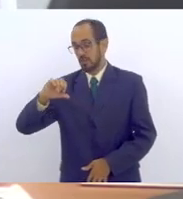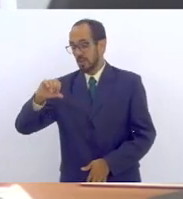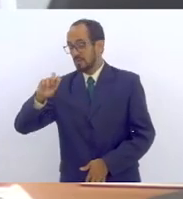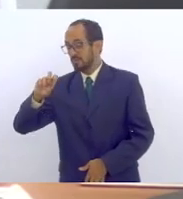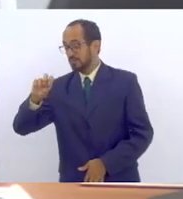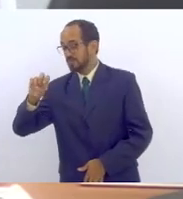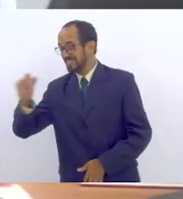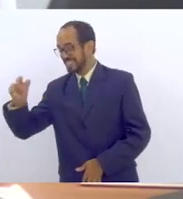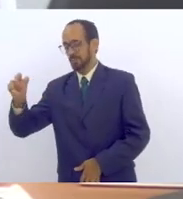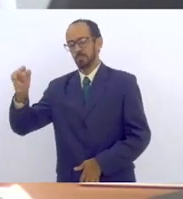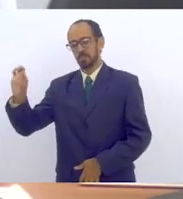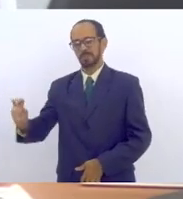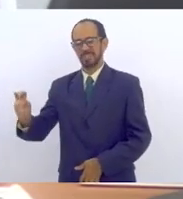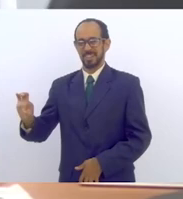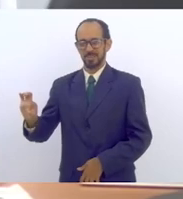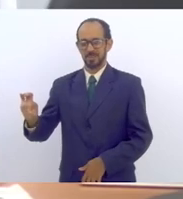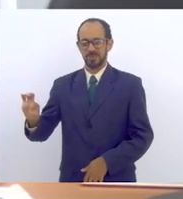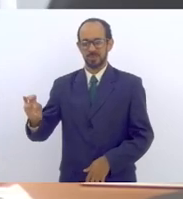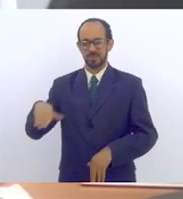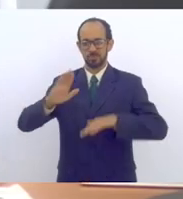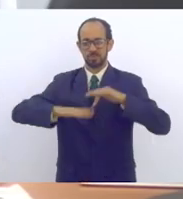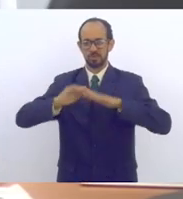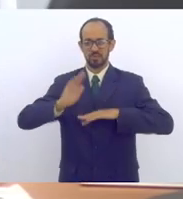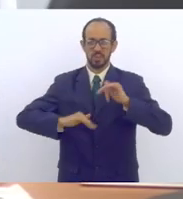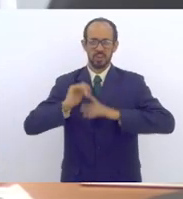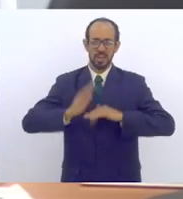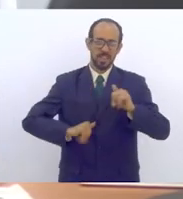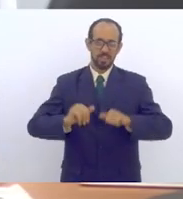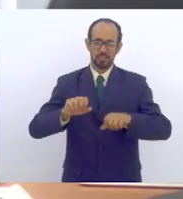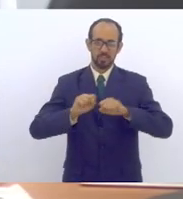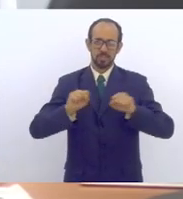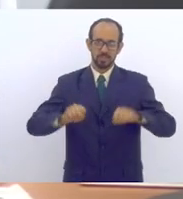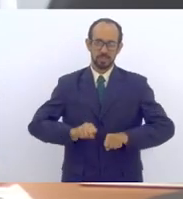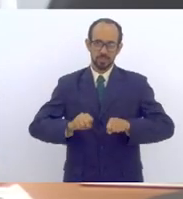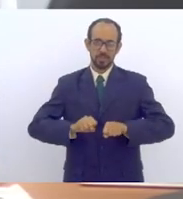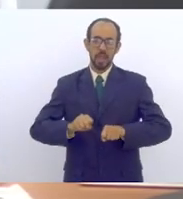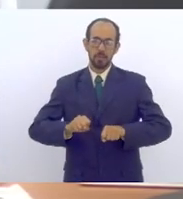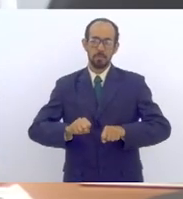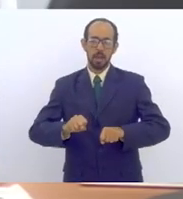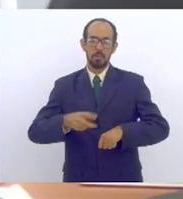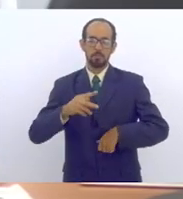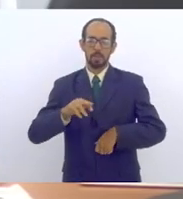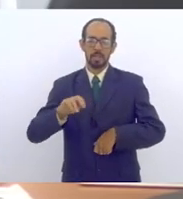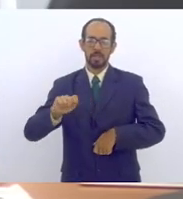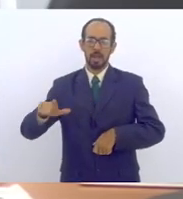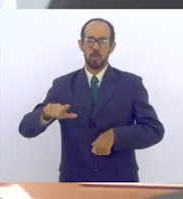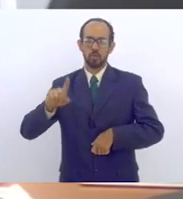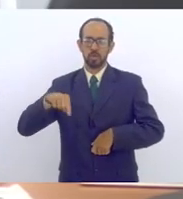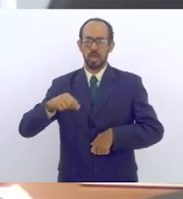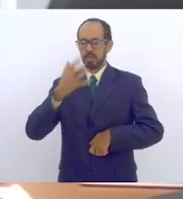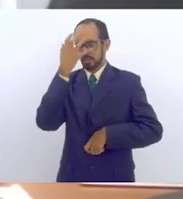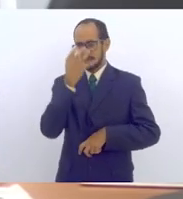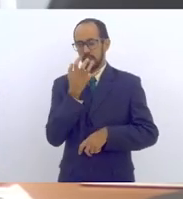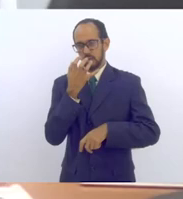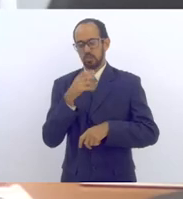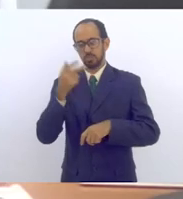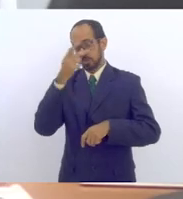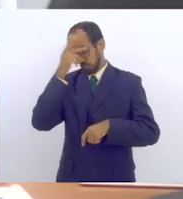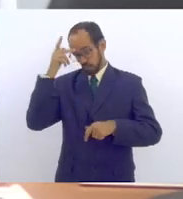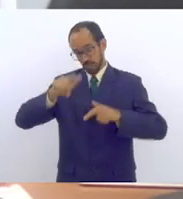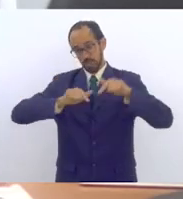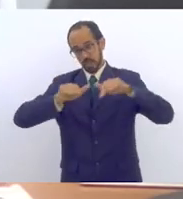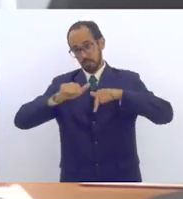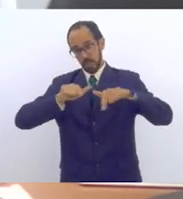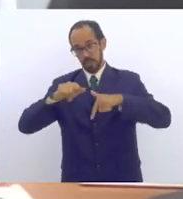99,99,5% dos profissionais do sistema penitenciário que são sérios quase a sul unanimidade gente que trabalha de